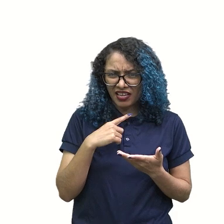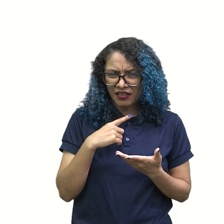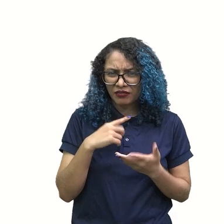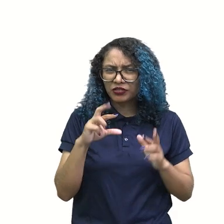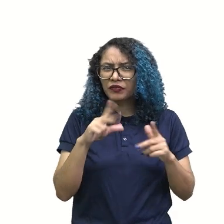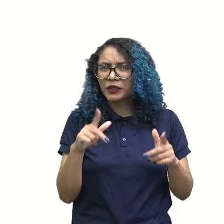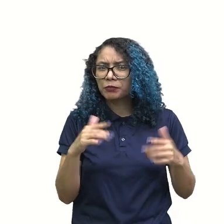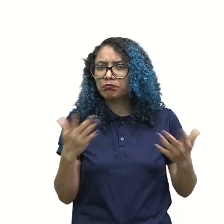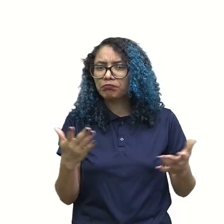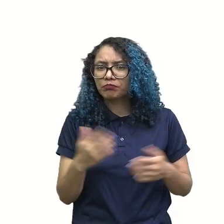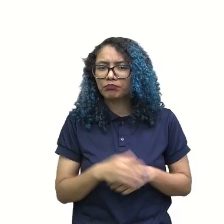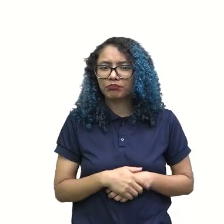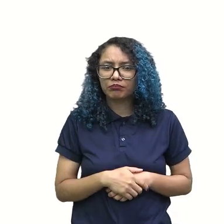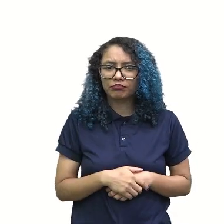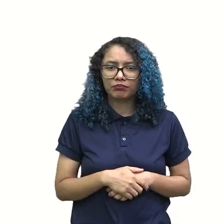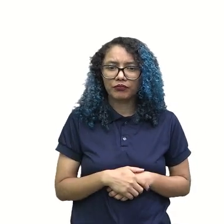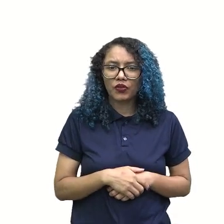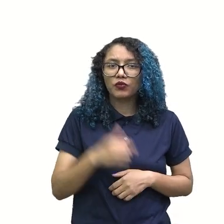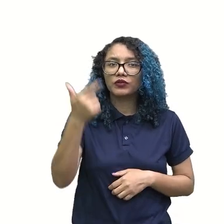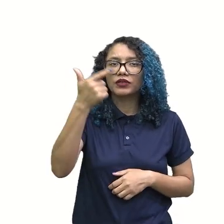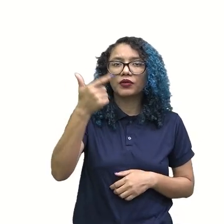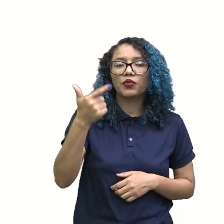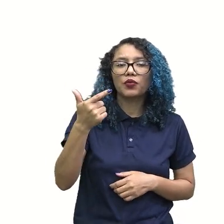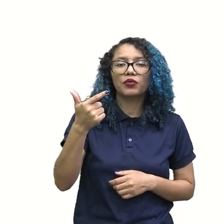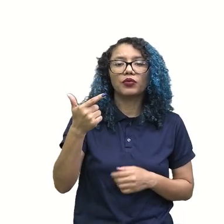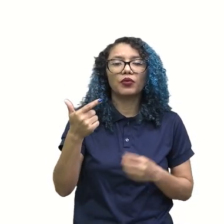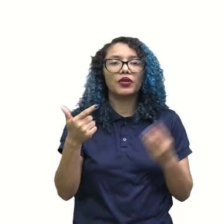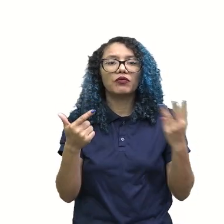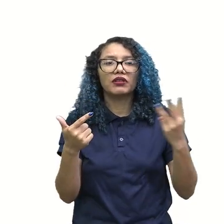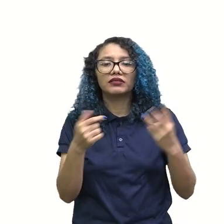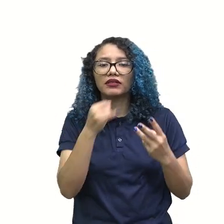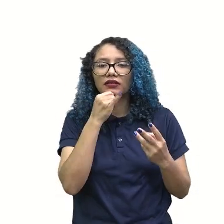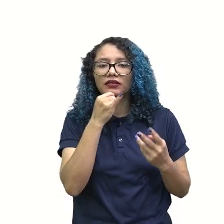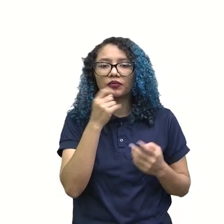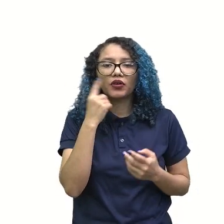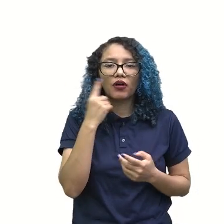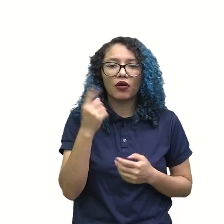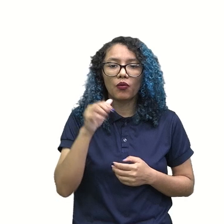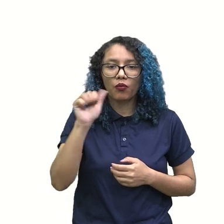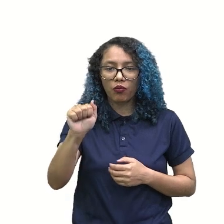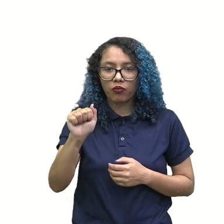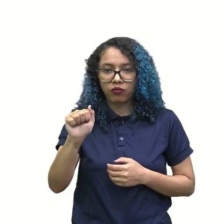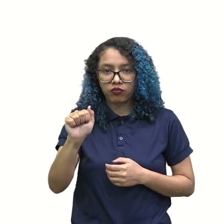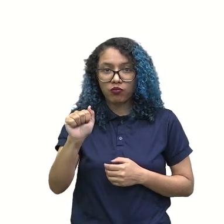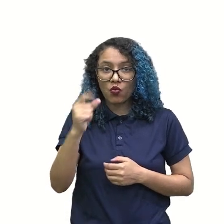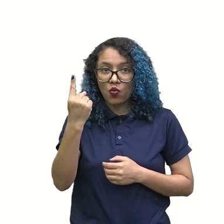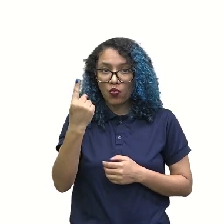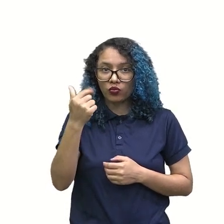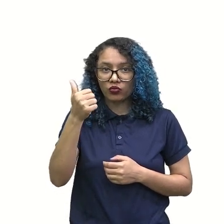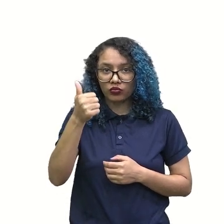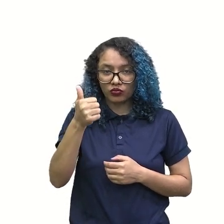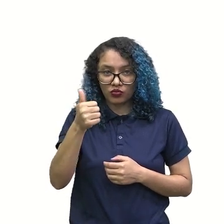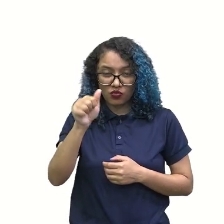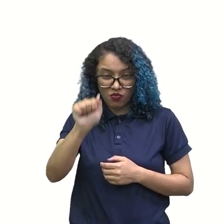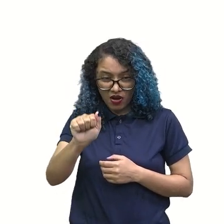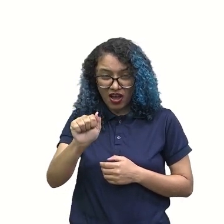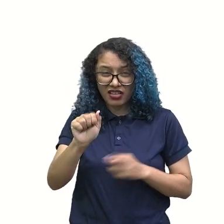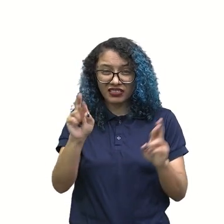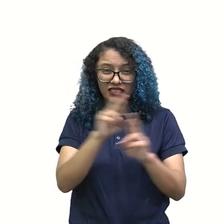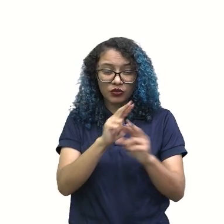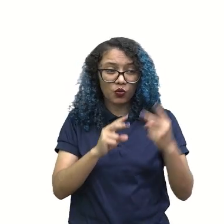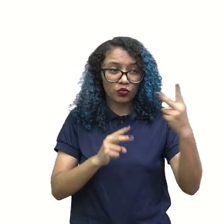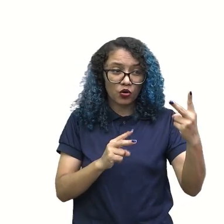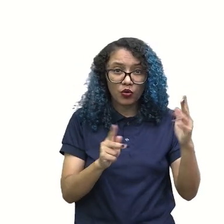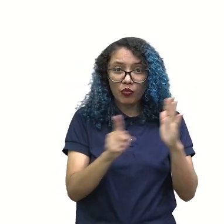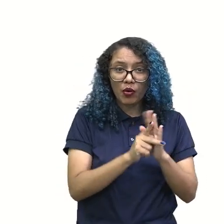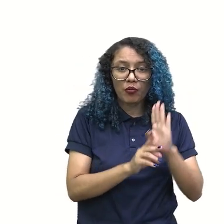cá? Você percebeu? Aqui, um do A se relacionou com 2 diferentes lá no B. Mas aqui